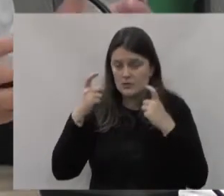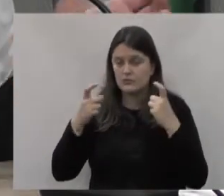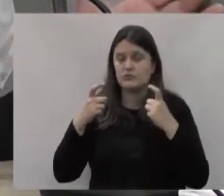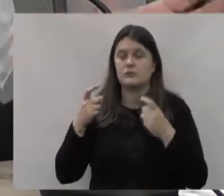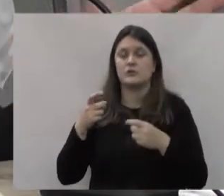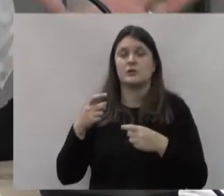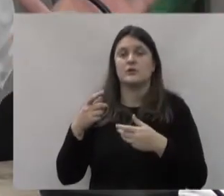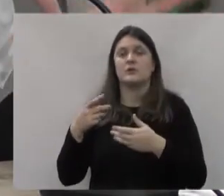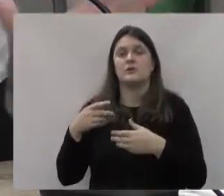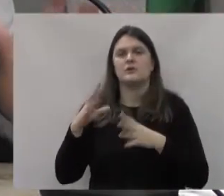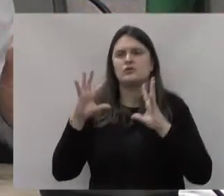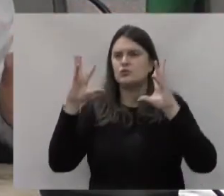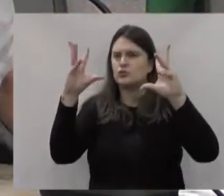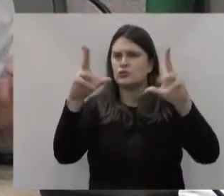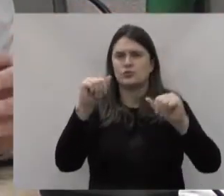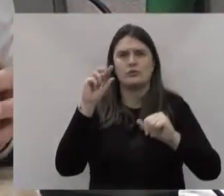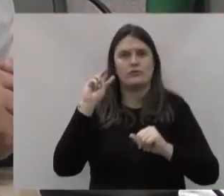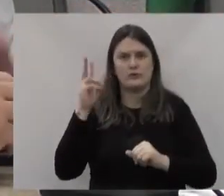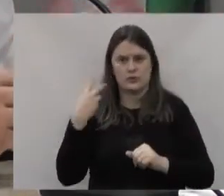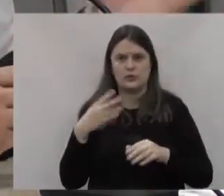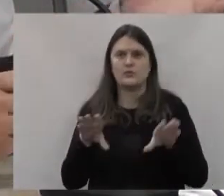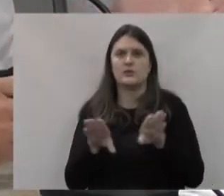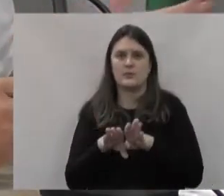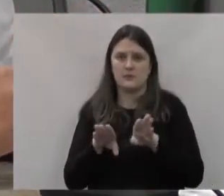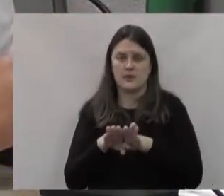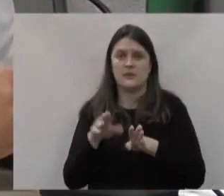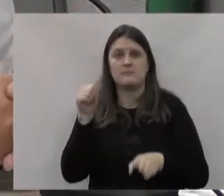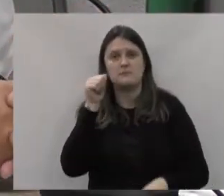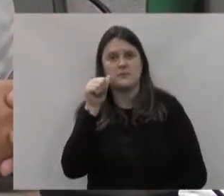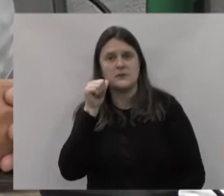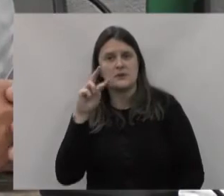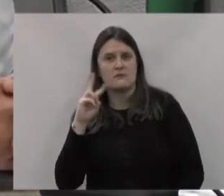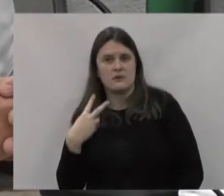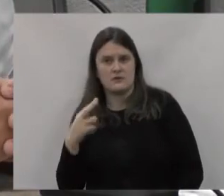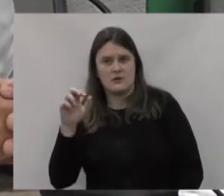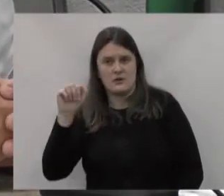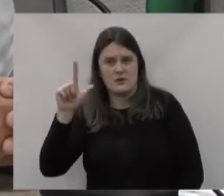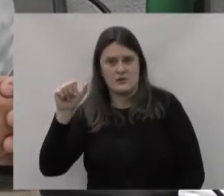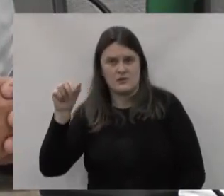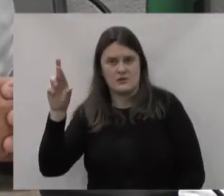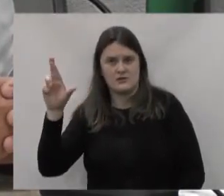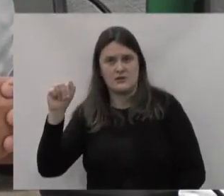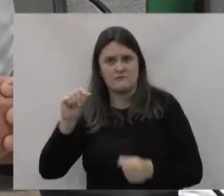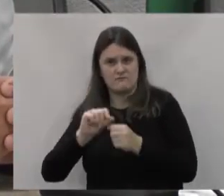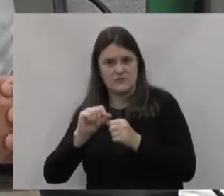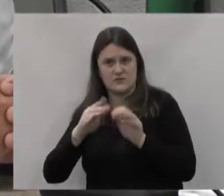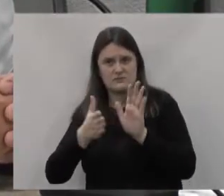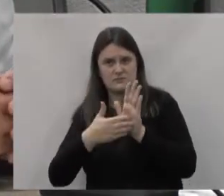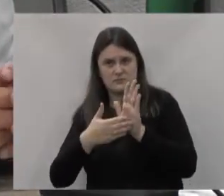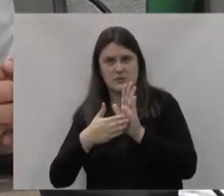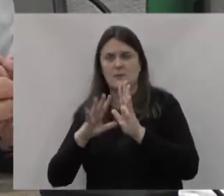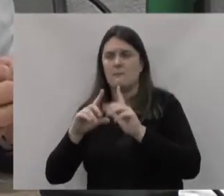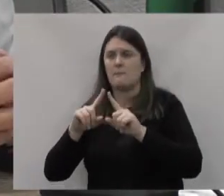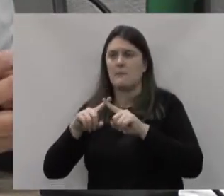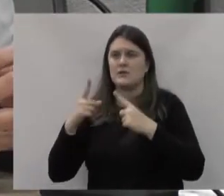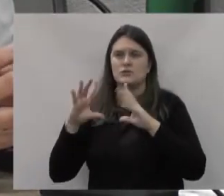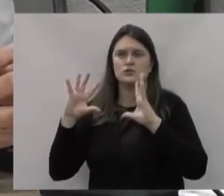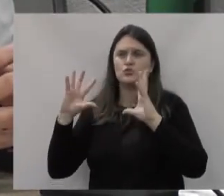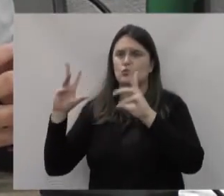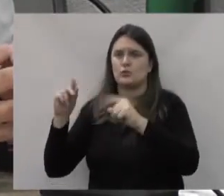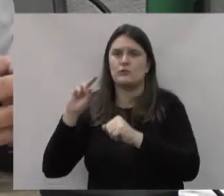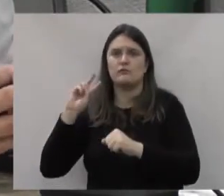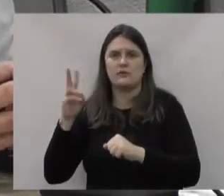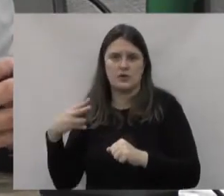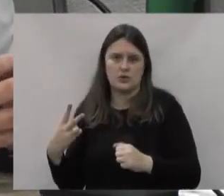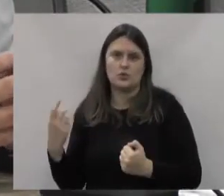e, com certeza, é a preocupação de todos os vereadores. A Alandra fez a proposição, mas, com certeza, nós